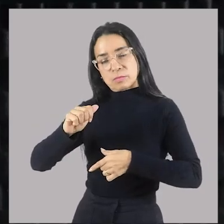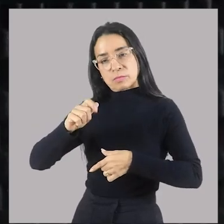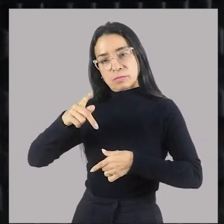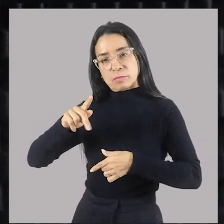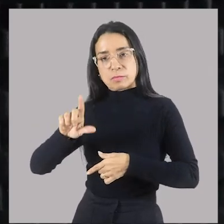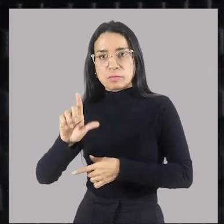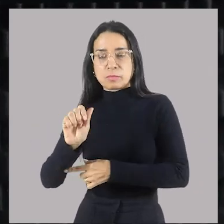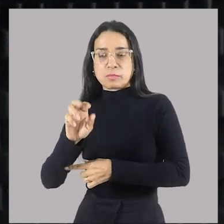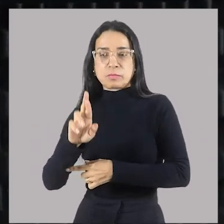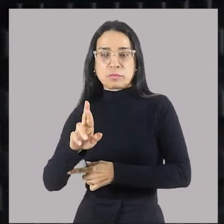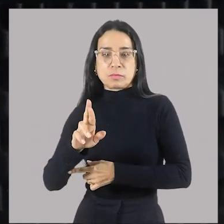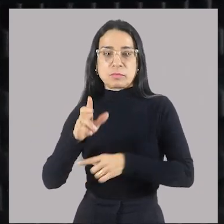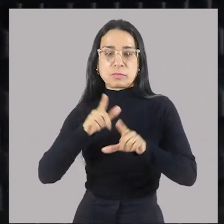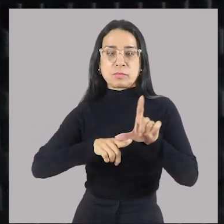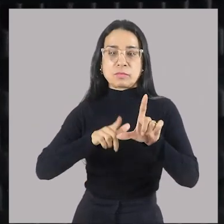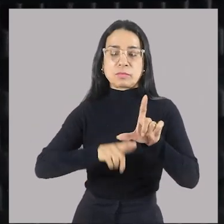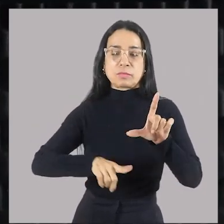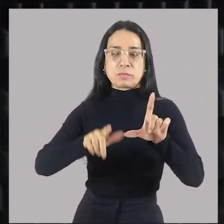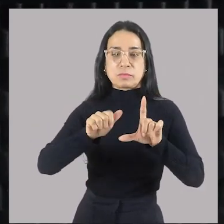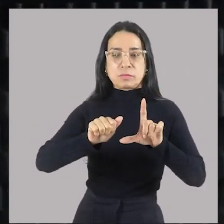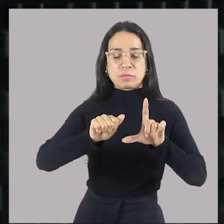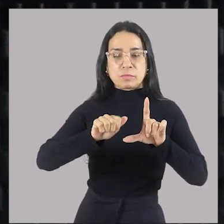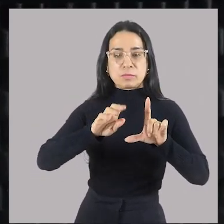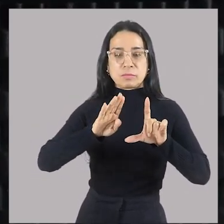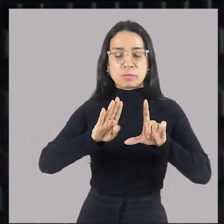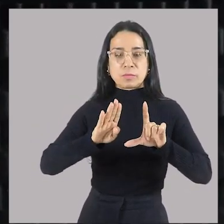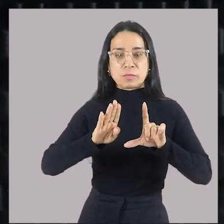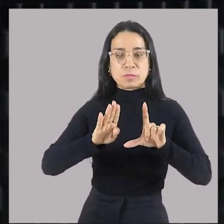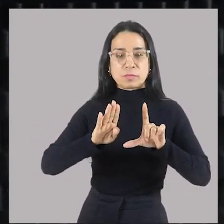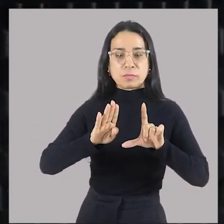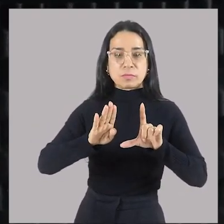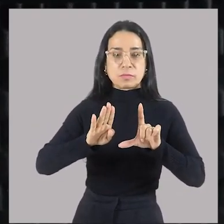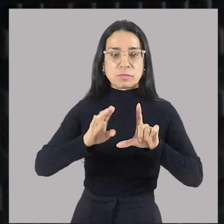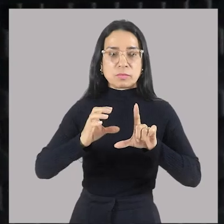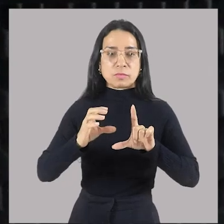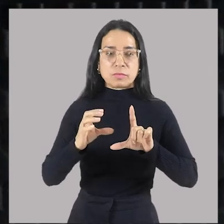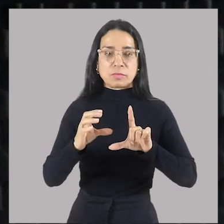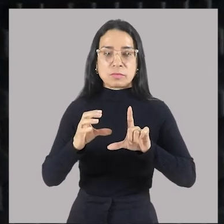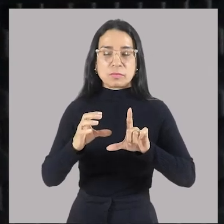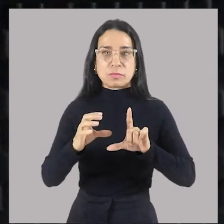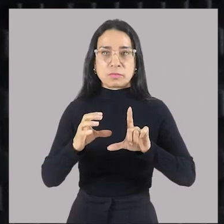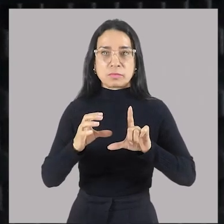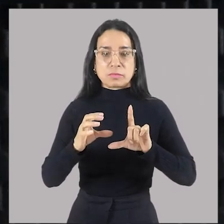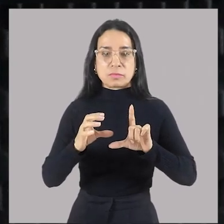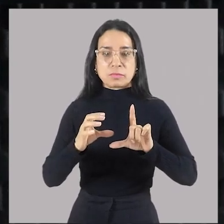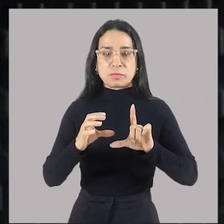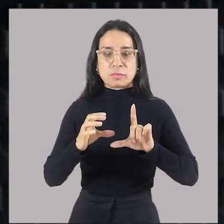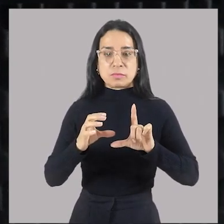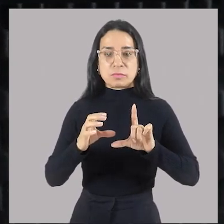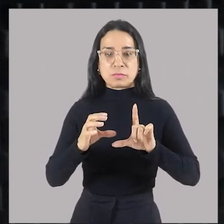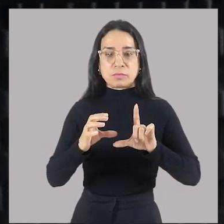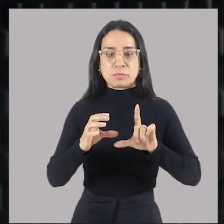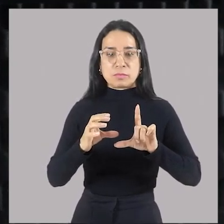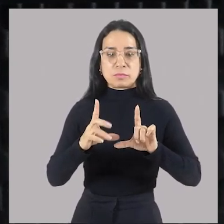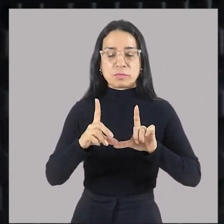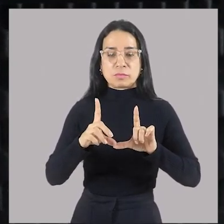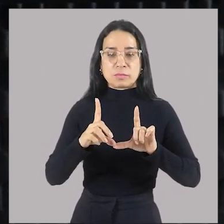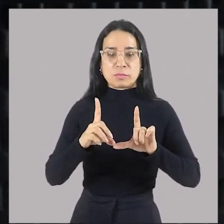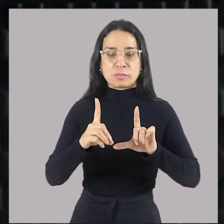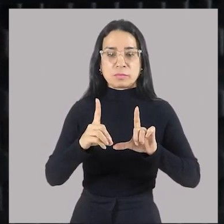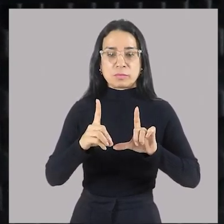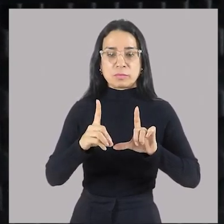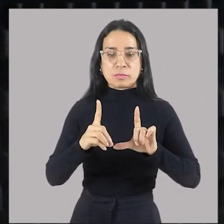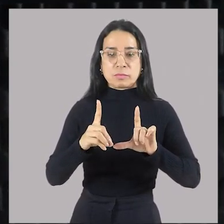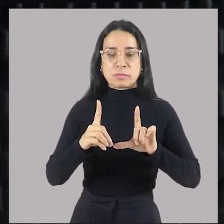Letra A, clavícula e escápula. Letra B, ossos do quadril. Letra C, clavícula e húmero.